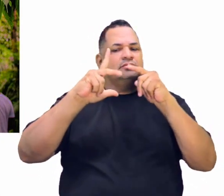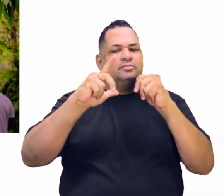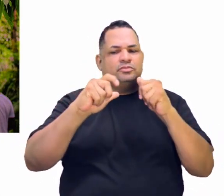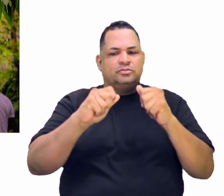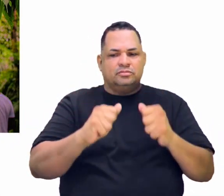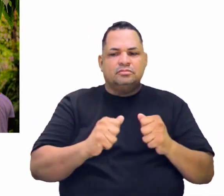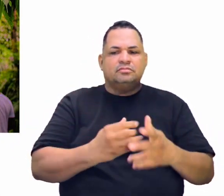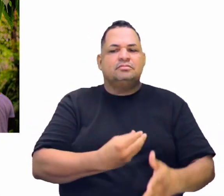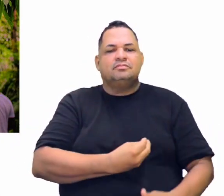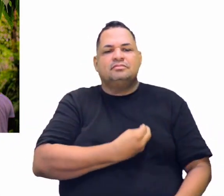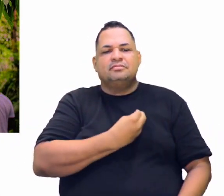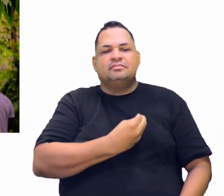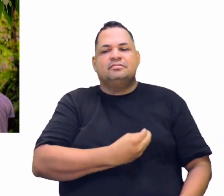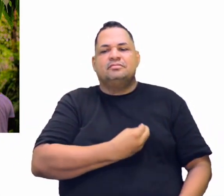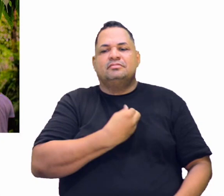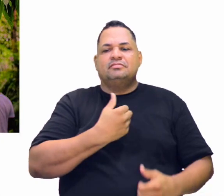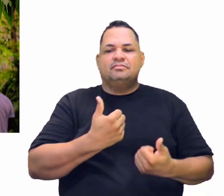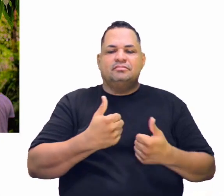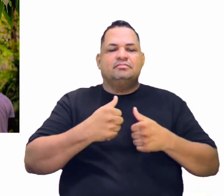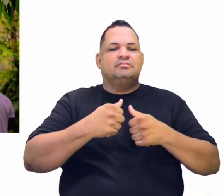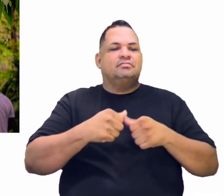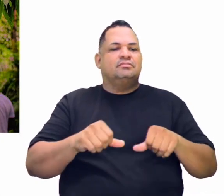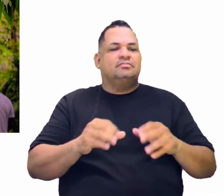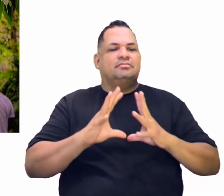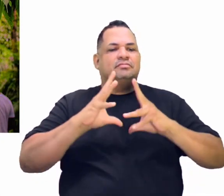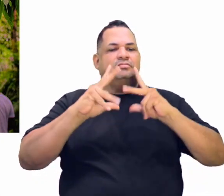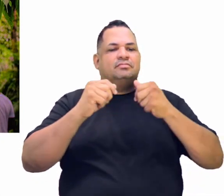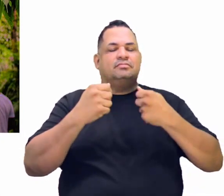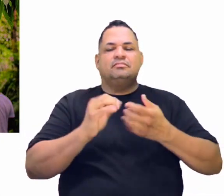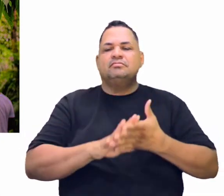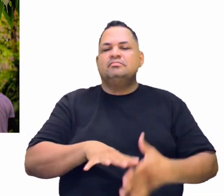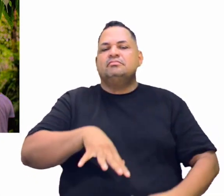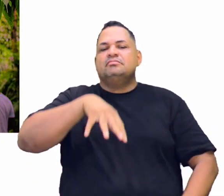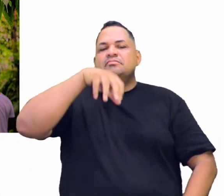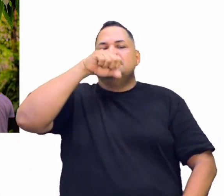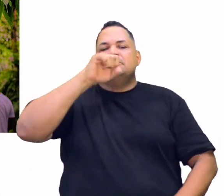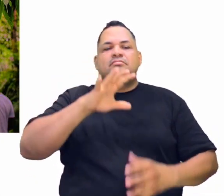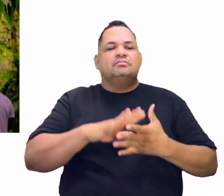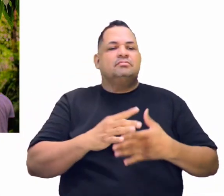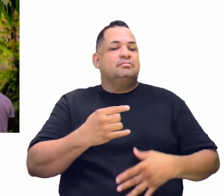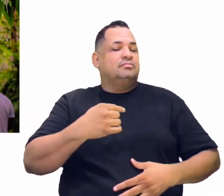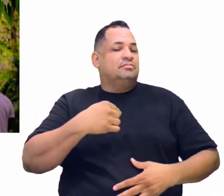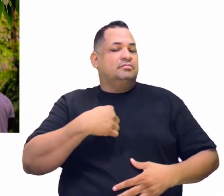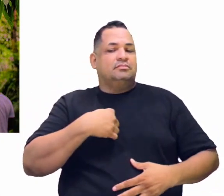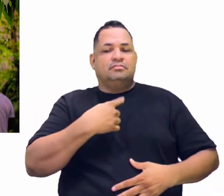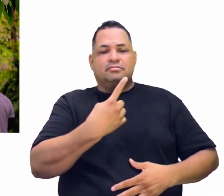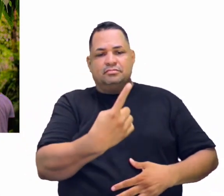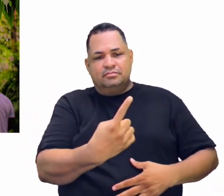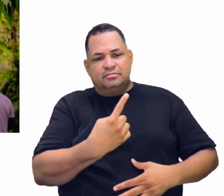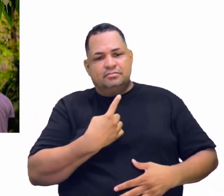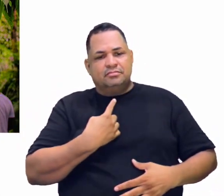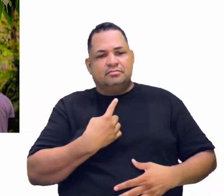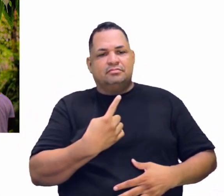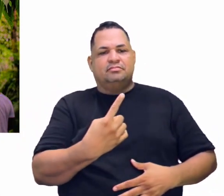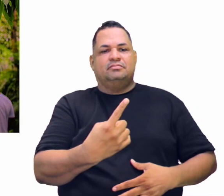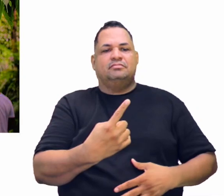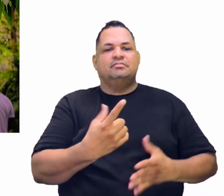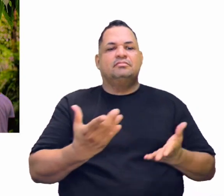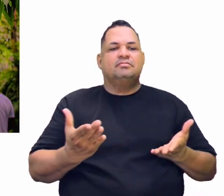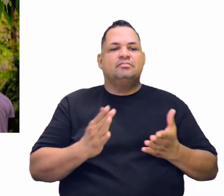Gaia, tudo está vivo, tudo respira, eu e você.